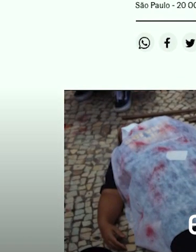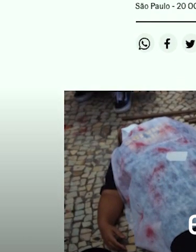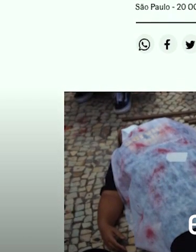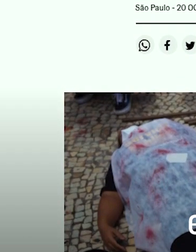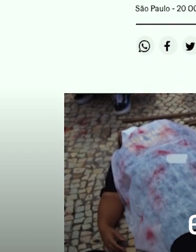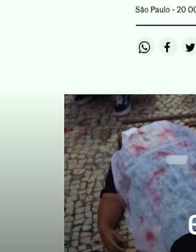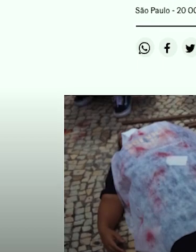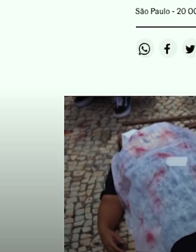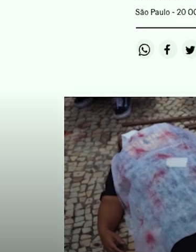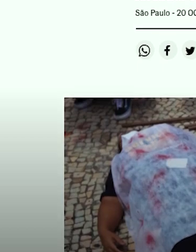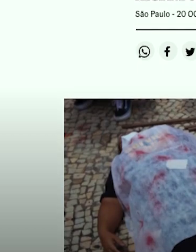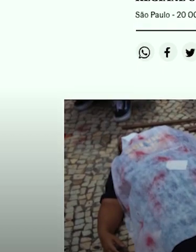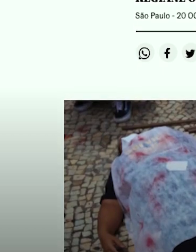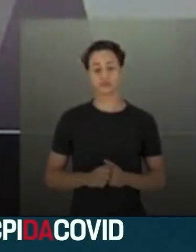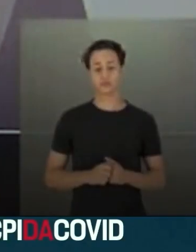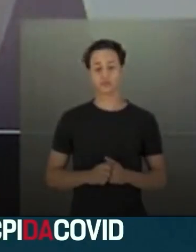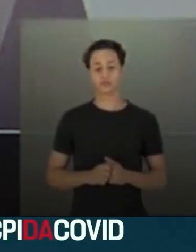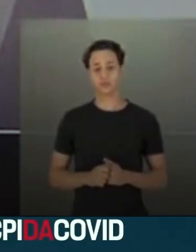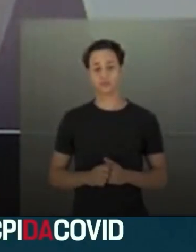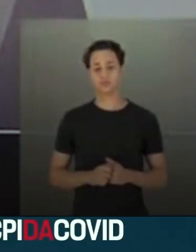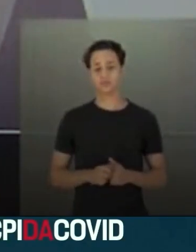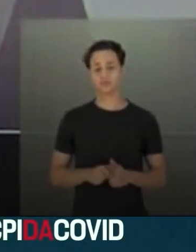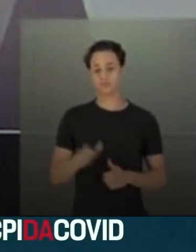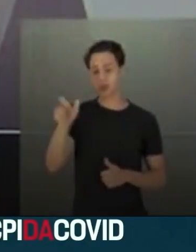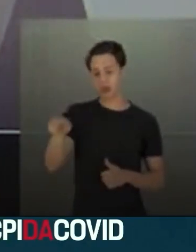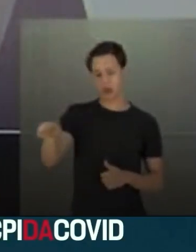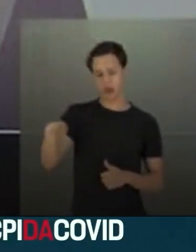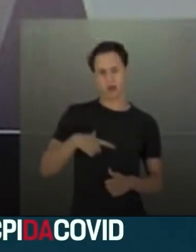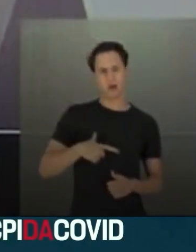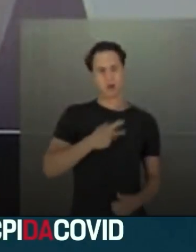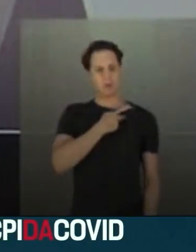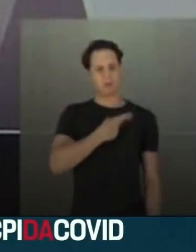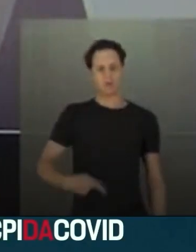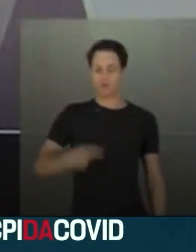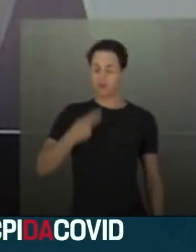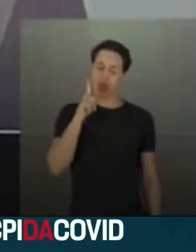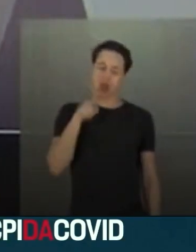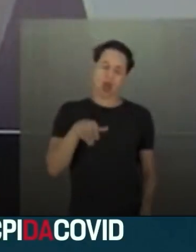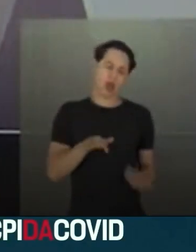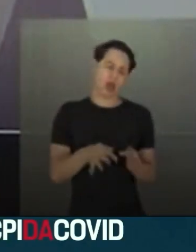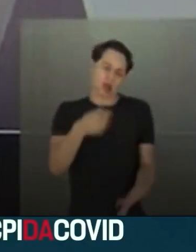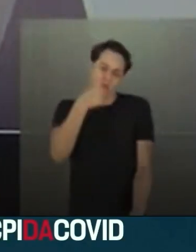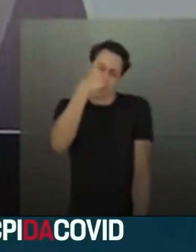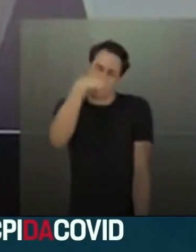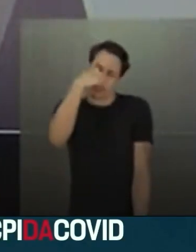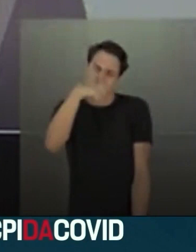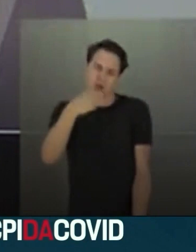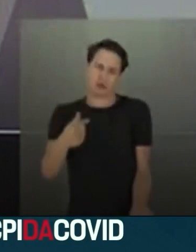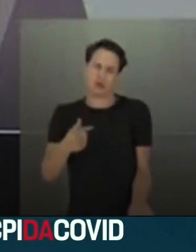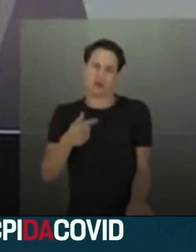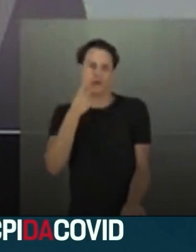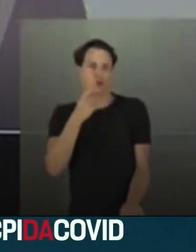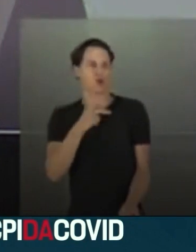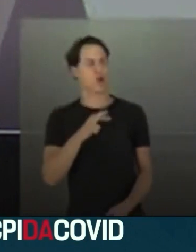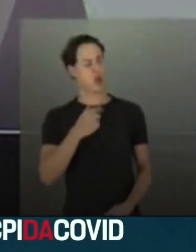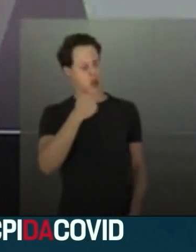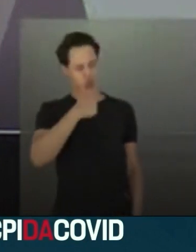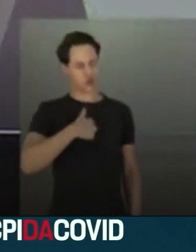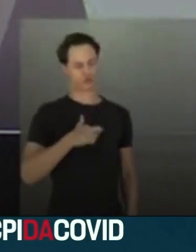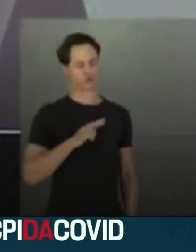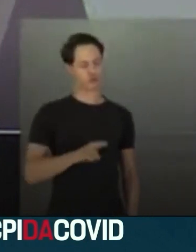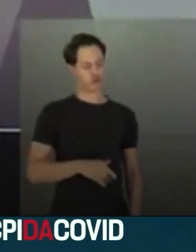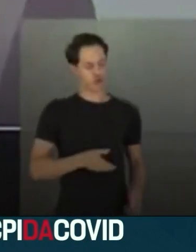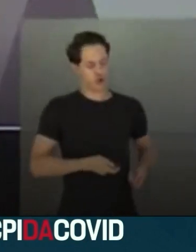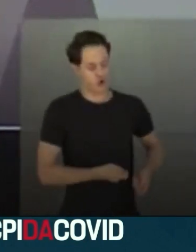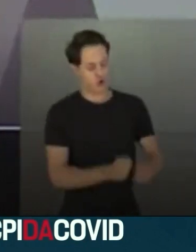das pessoas em risco. Um presidente que disse que era uma gripezinha, o presidente que disse que não era coveiro, o